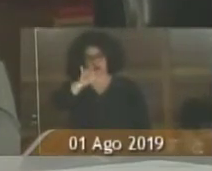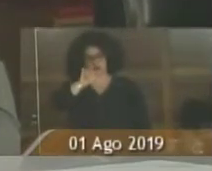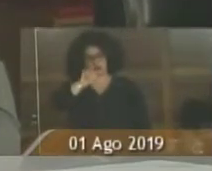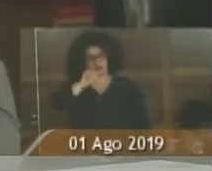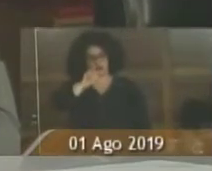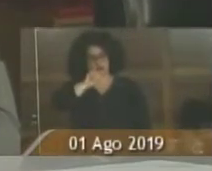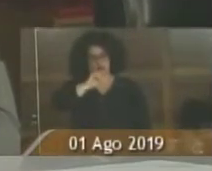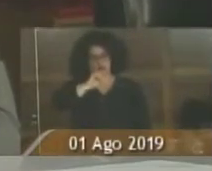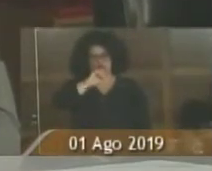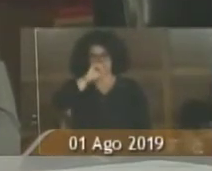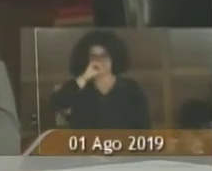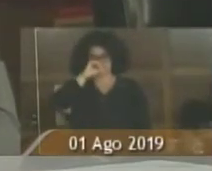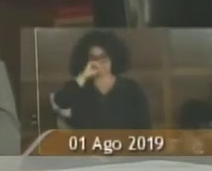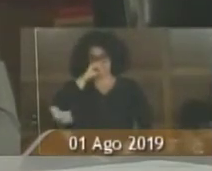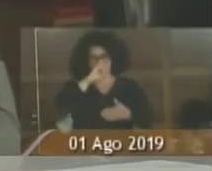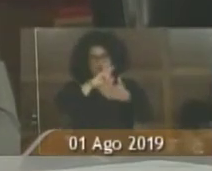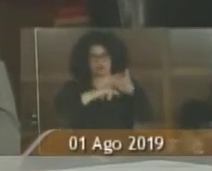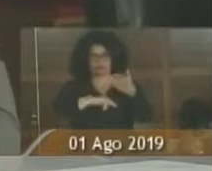da Silva.